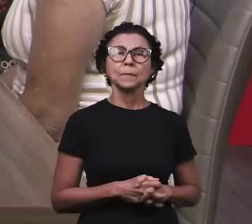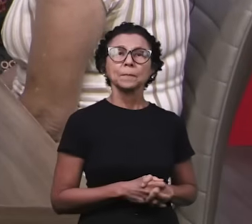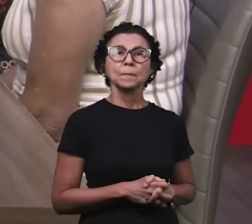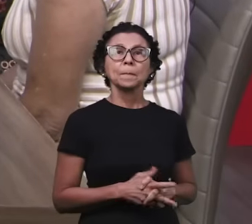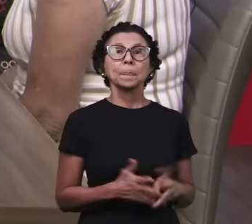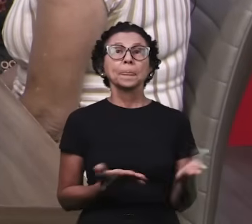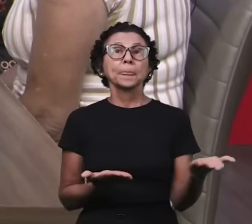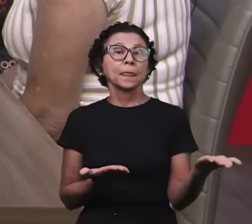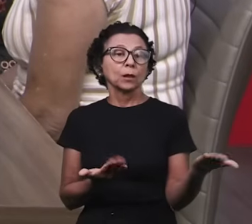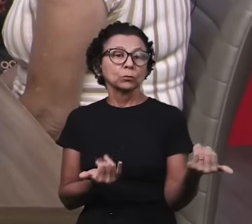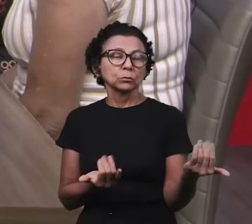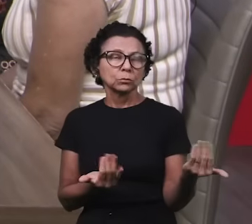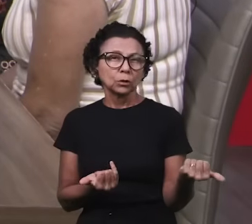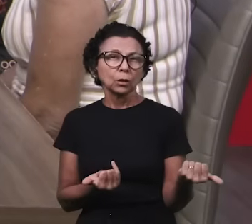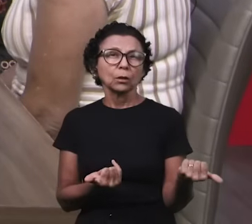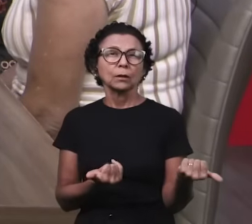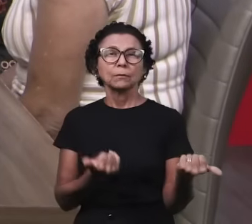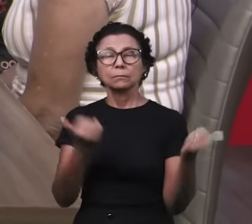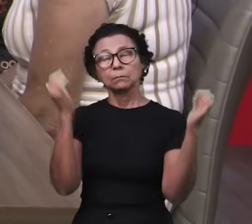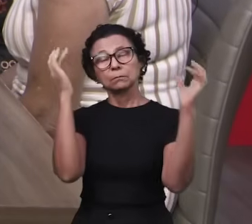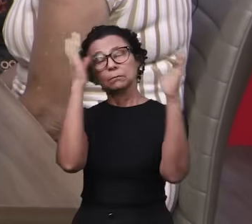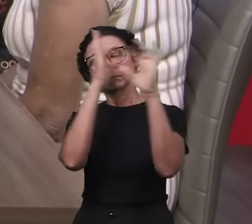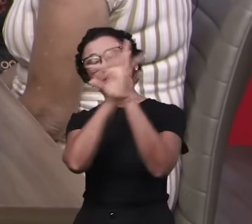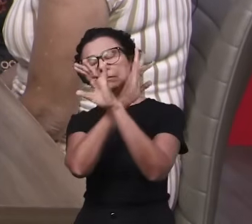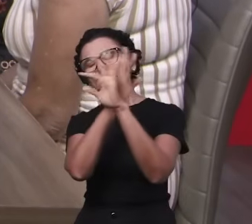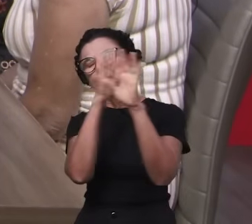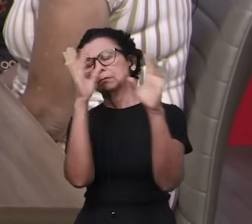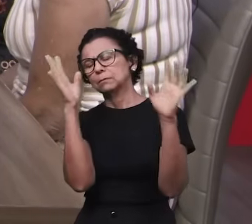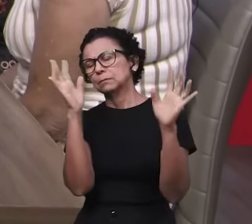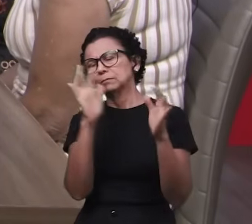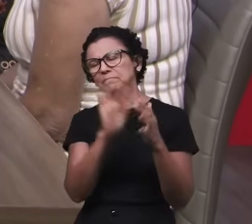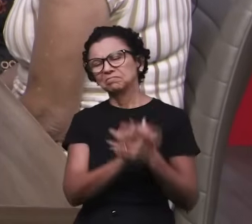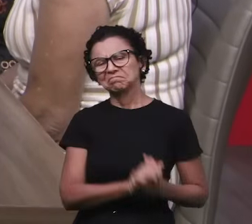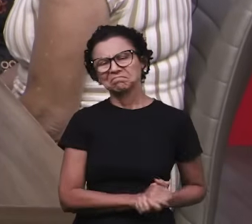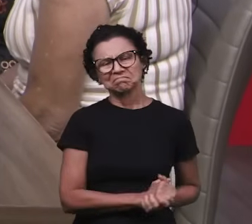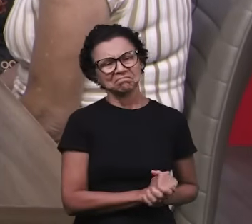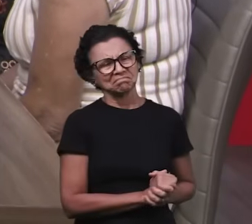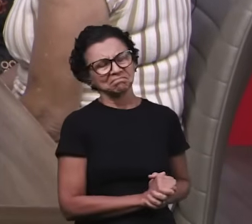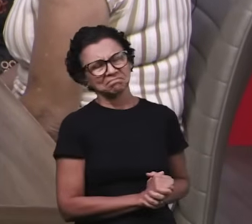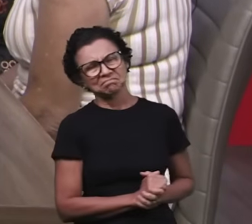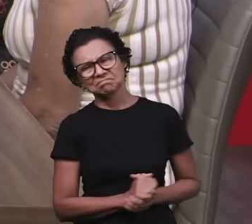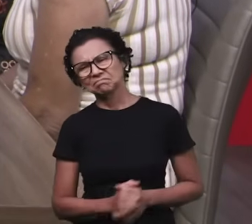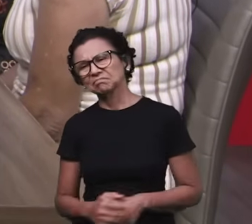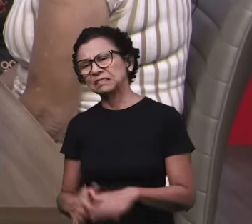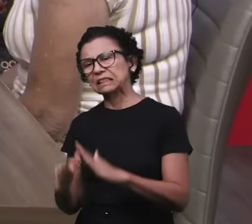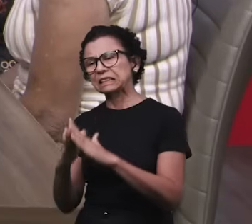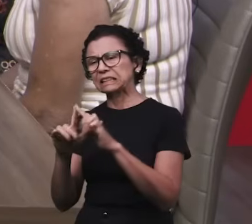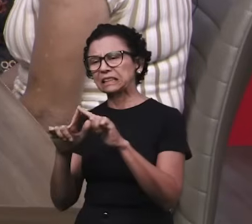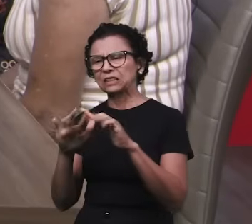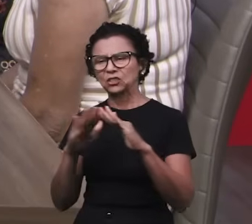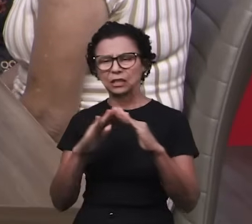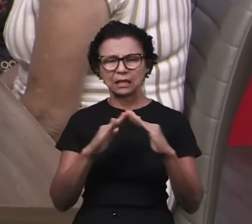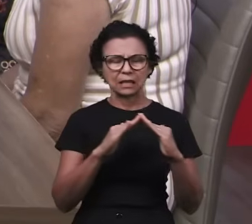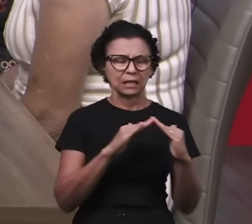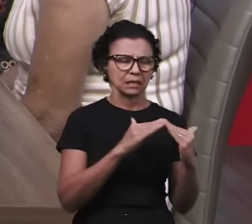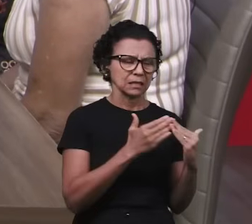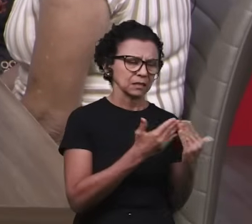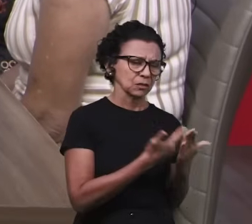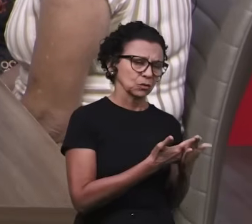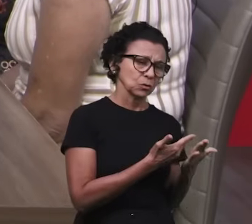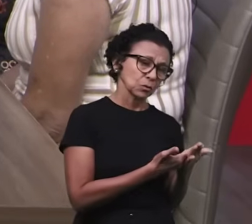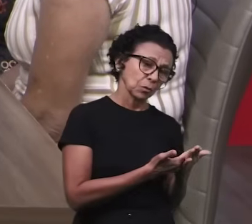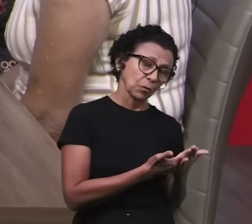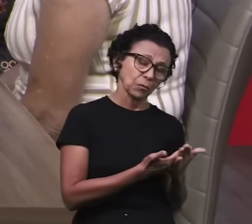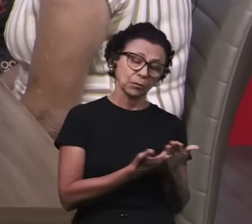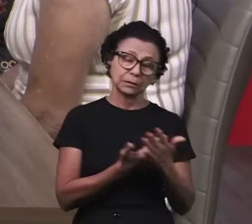estão distraídos, né? Entre a atividade da igreja, da casa, da escola e as redes